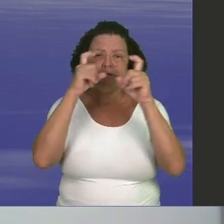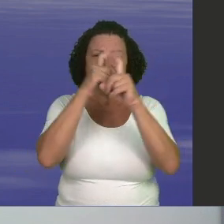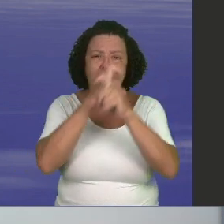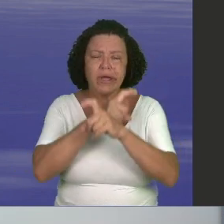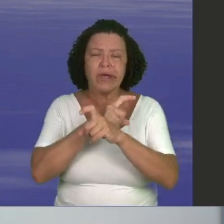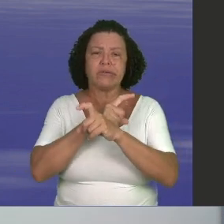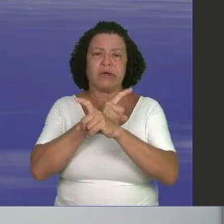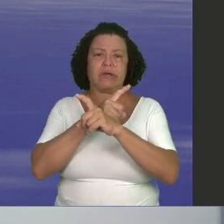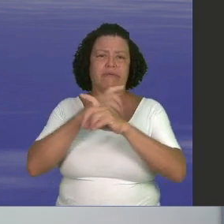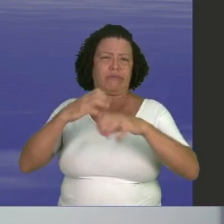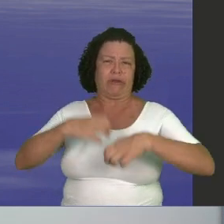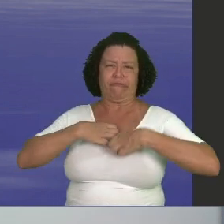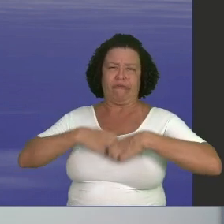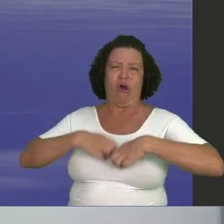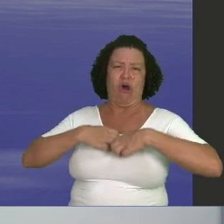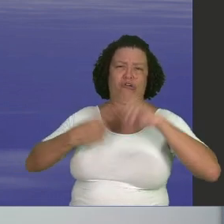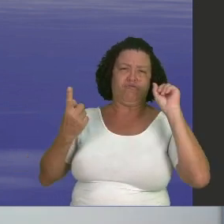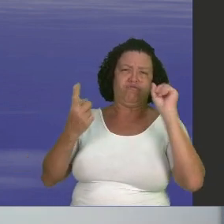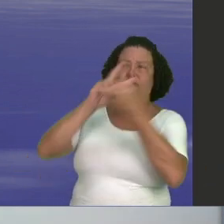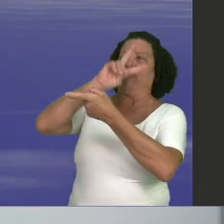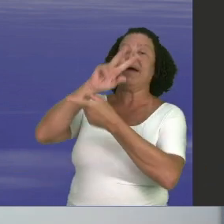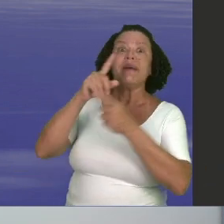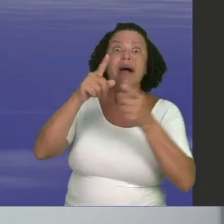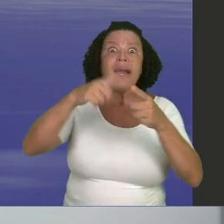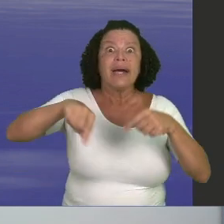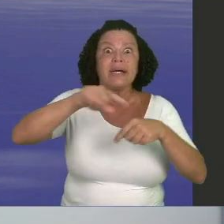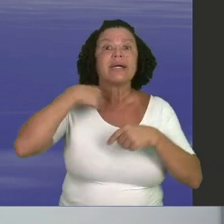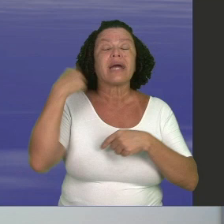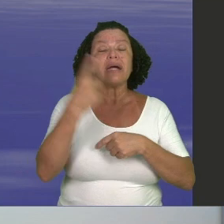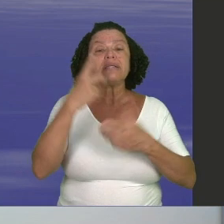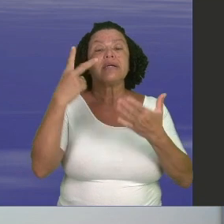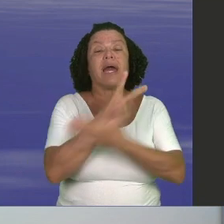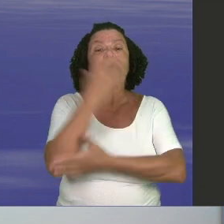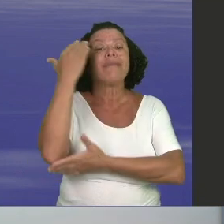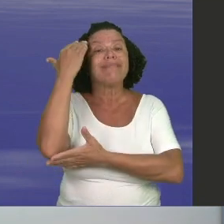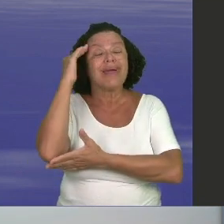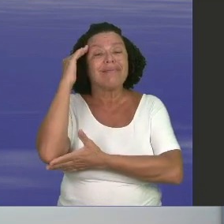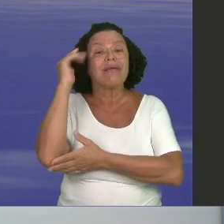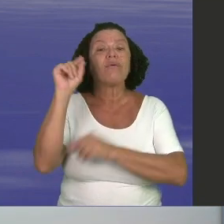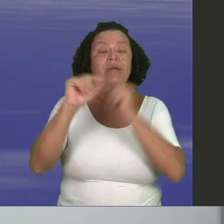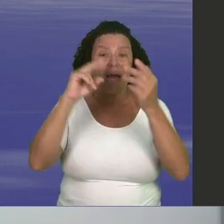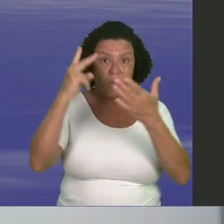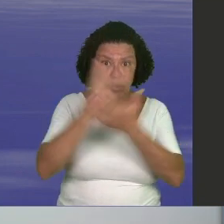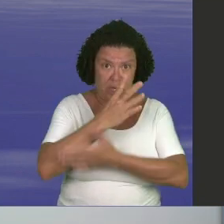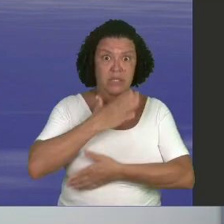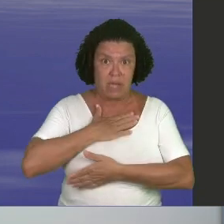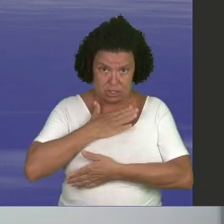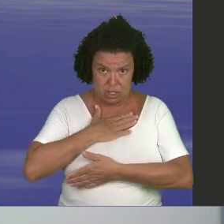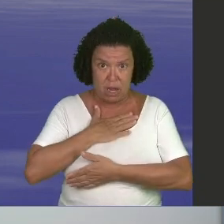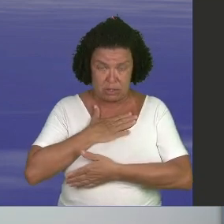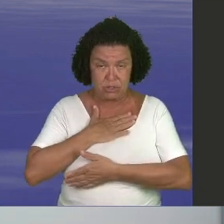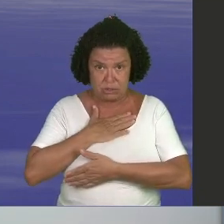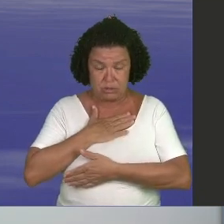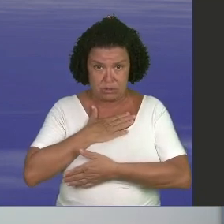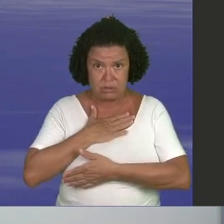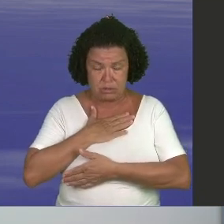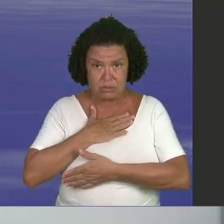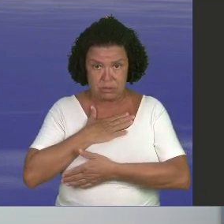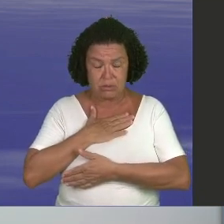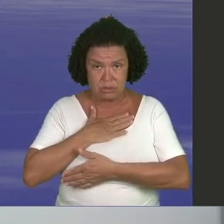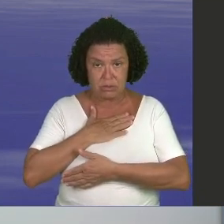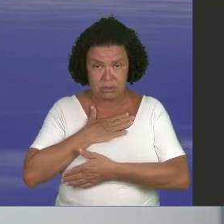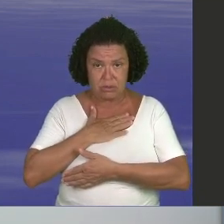rebelando-se. Nós temos que entender que tudo o que acontece conosco é e